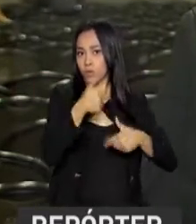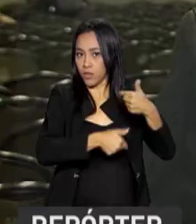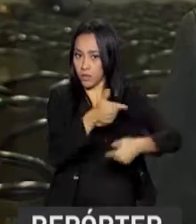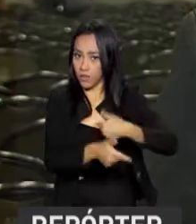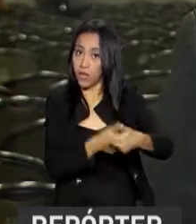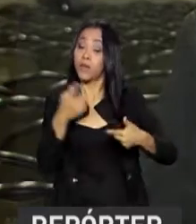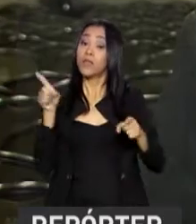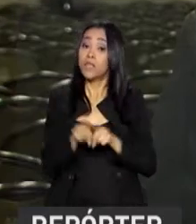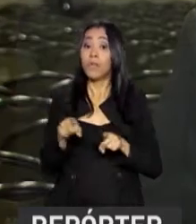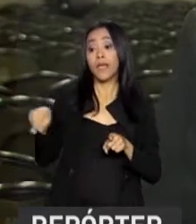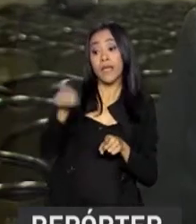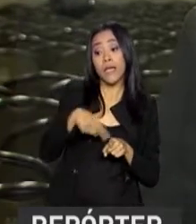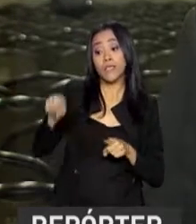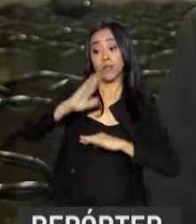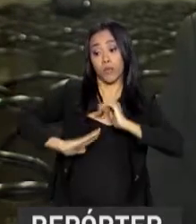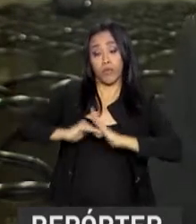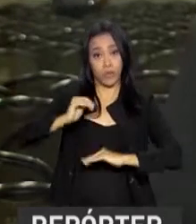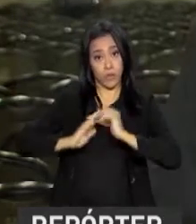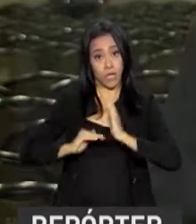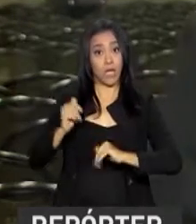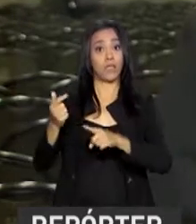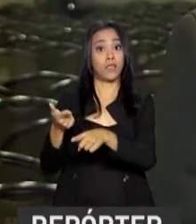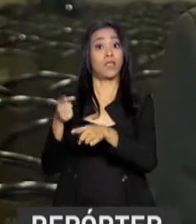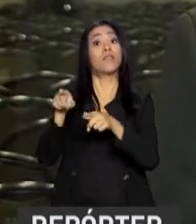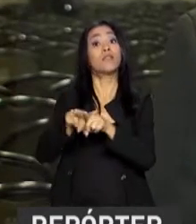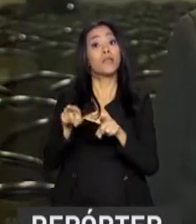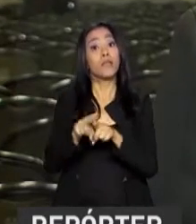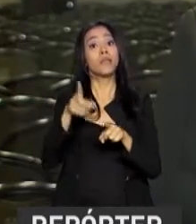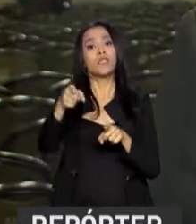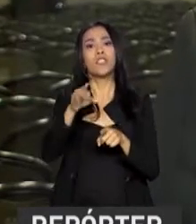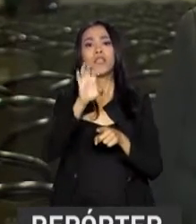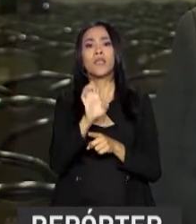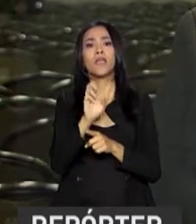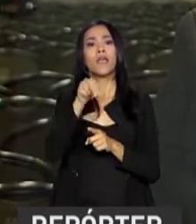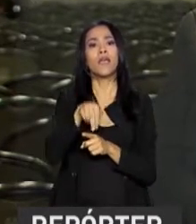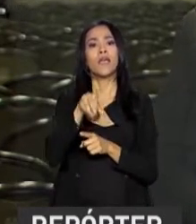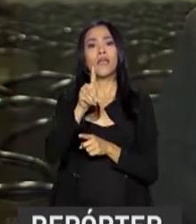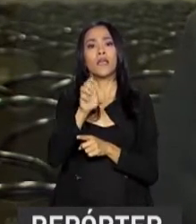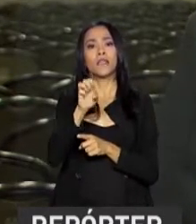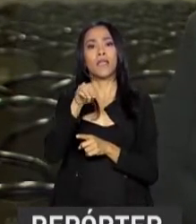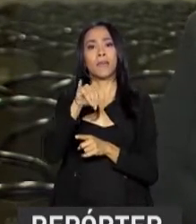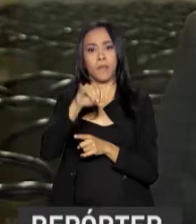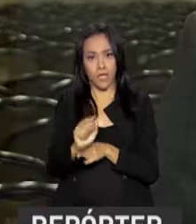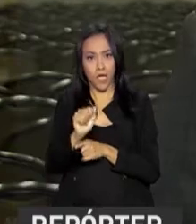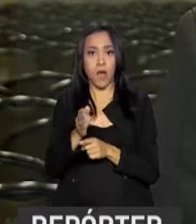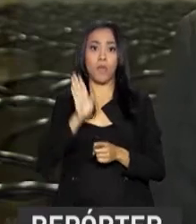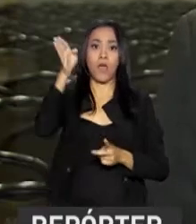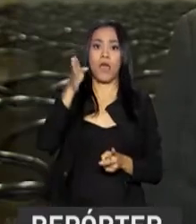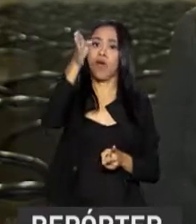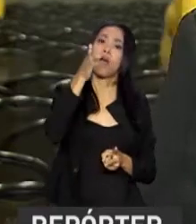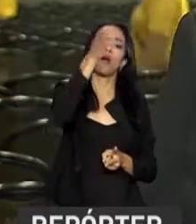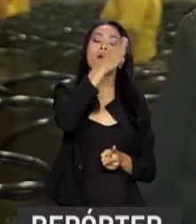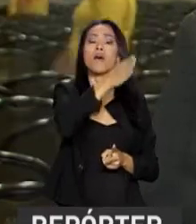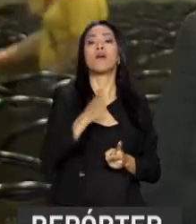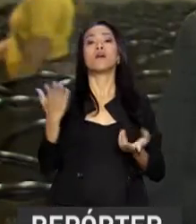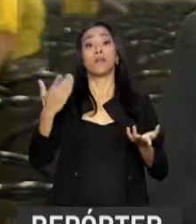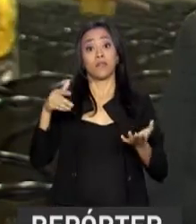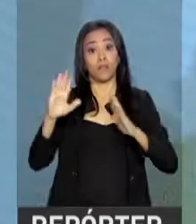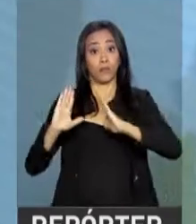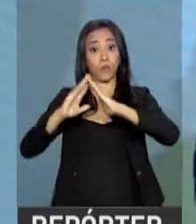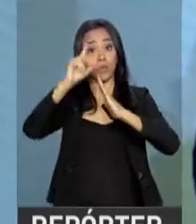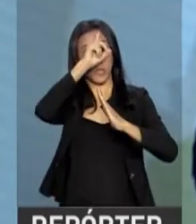desses profissionais e dos agentes de combate a endemias nas atividades de planejamento das unidades de